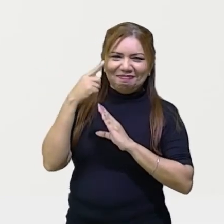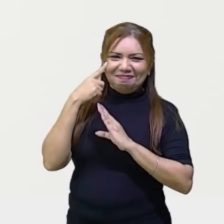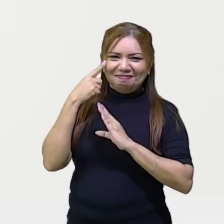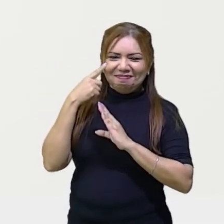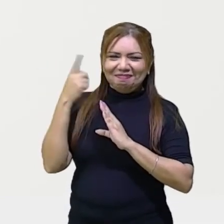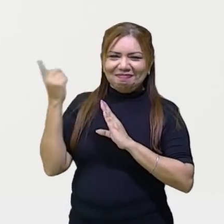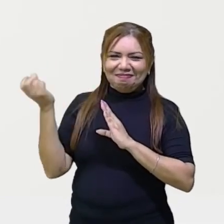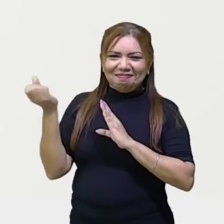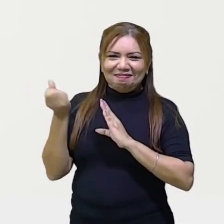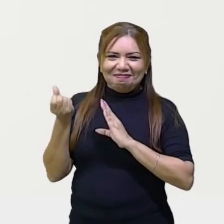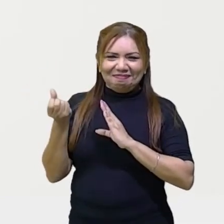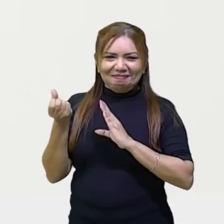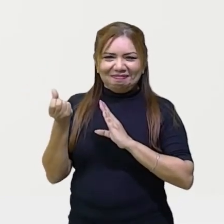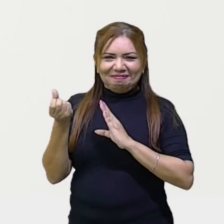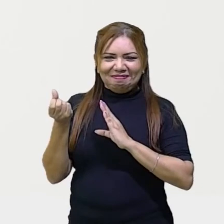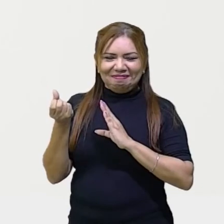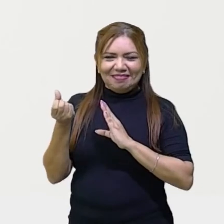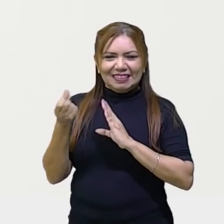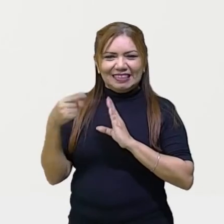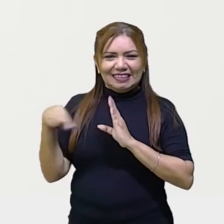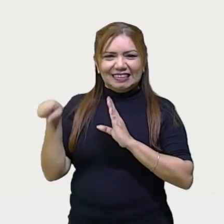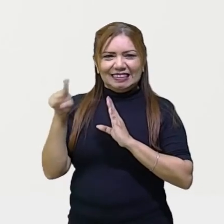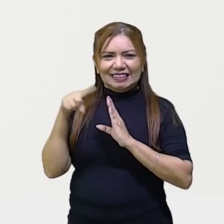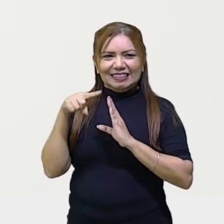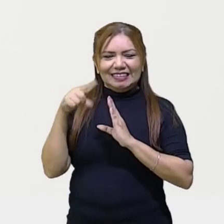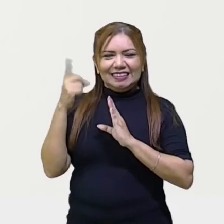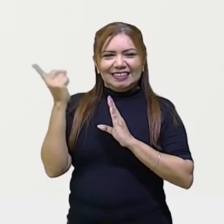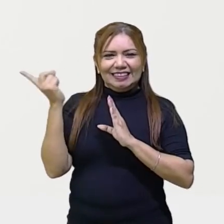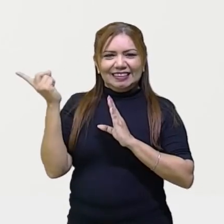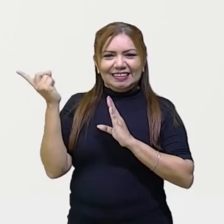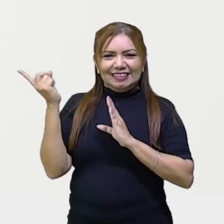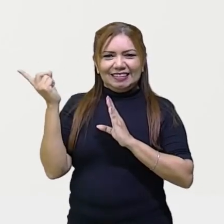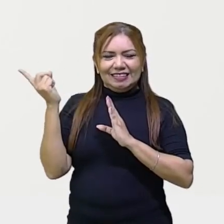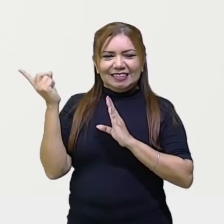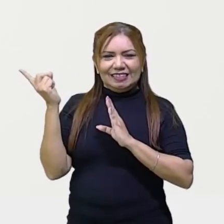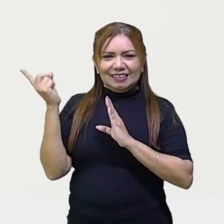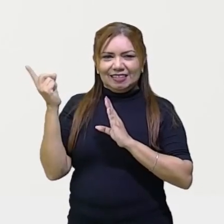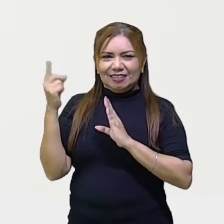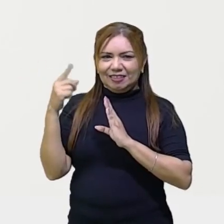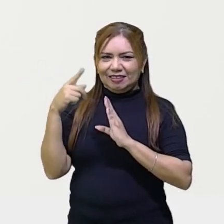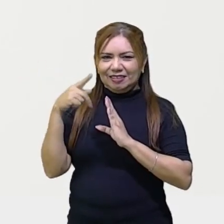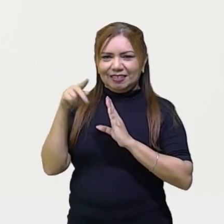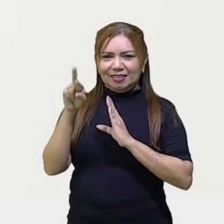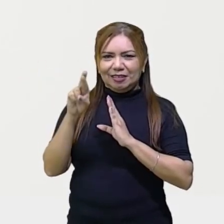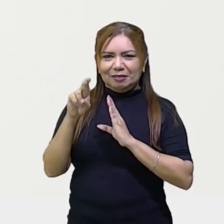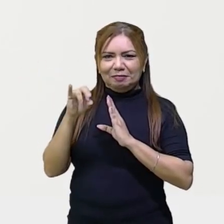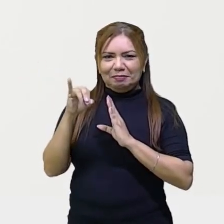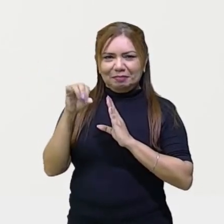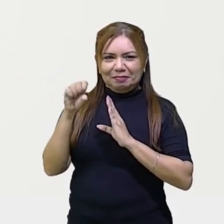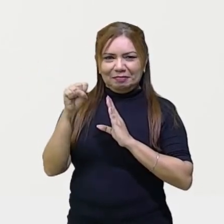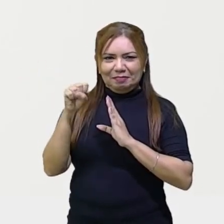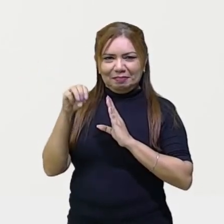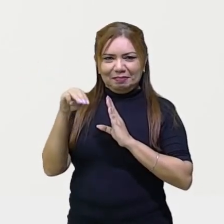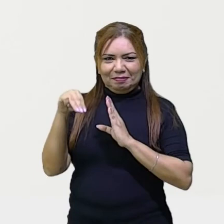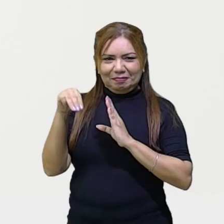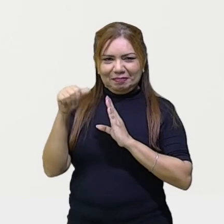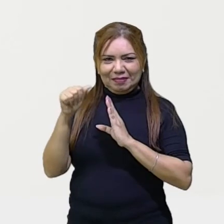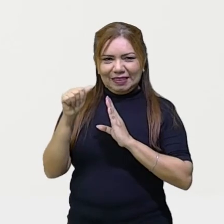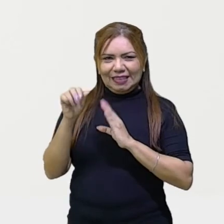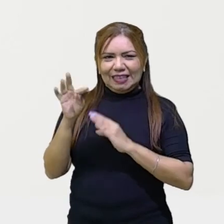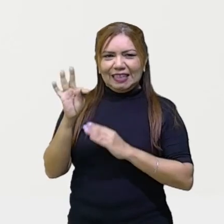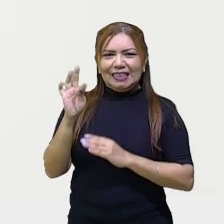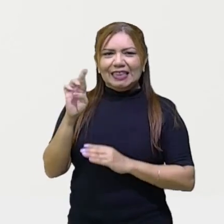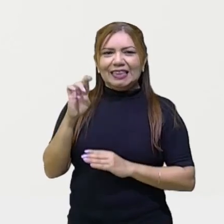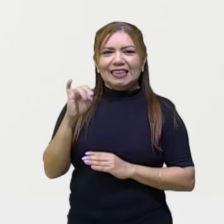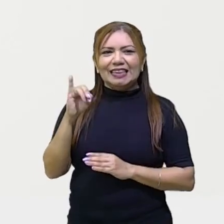seis versos 9 arestas e cinco Faces Então vão aqui ó um prisma triangular